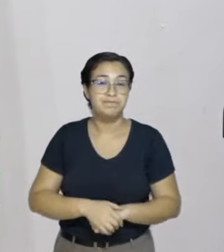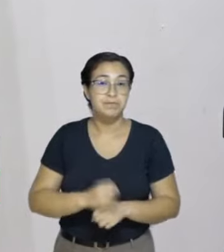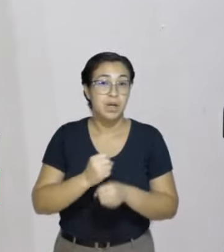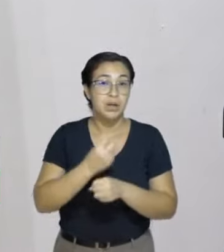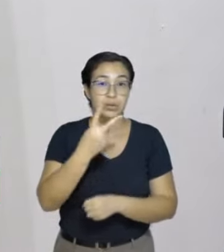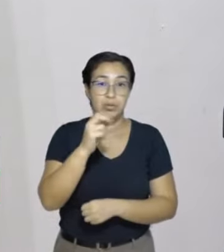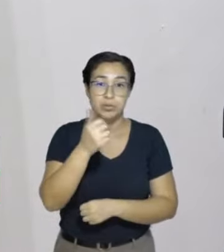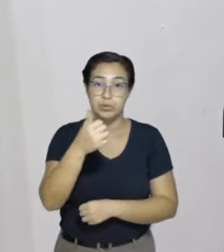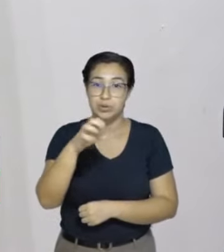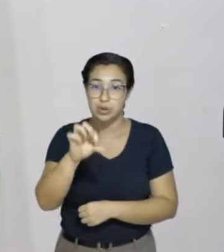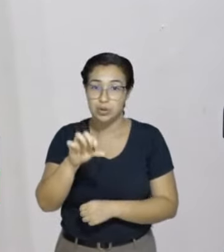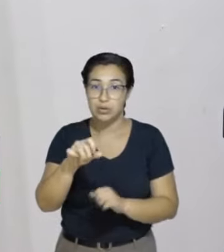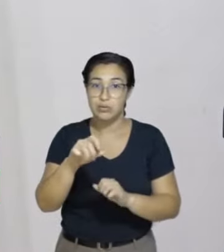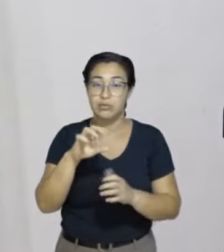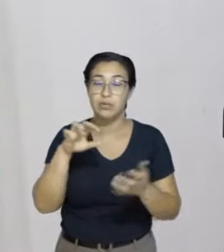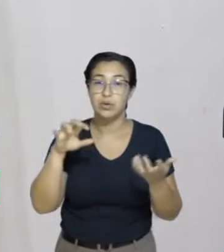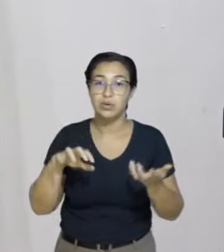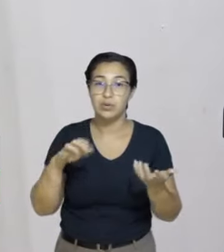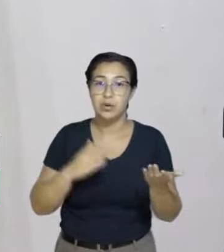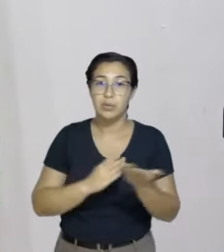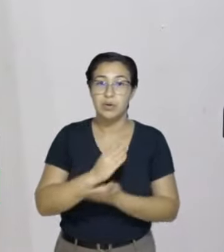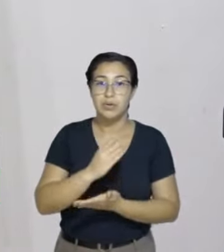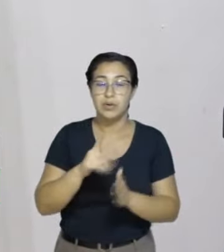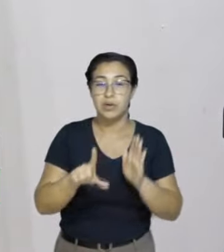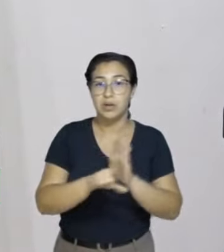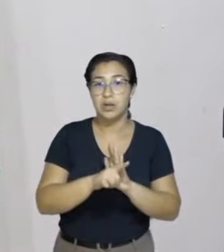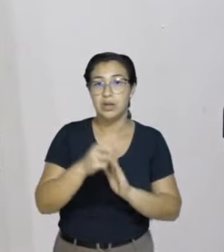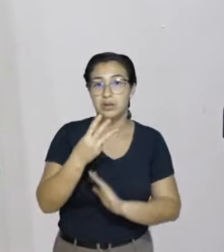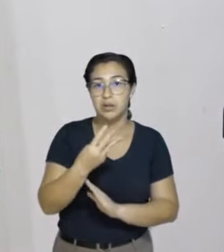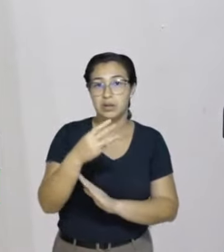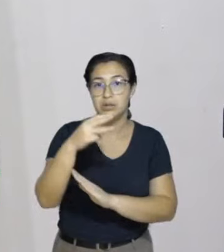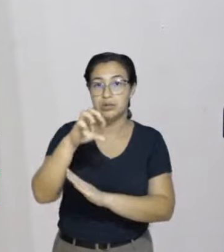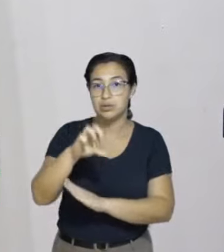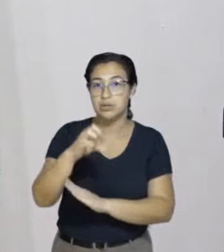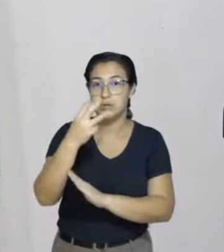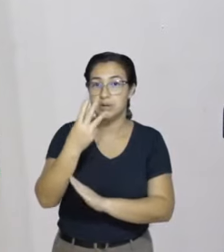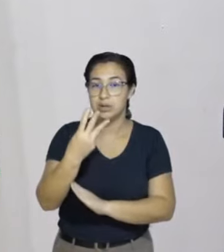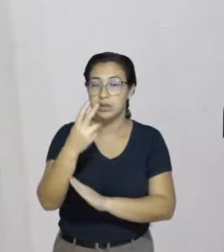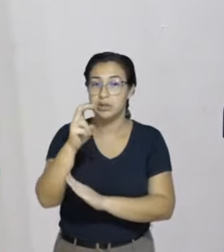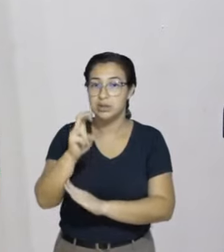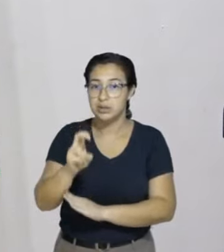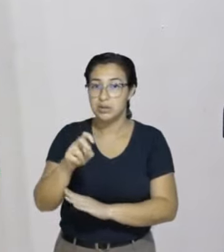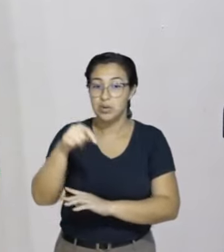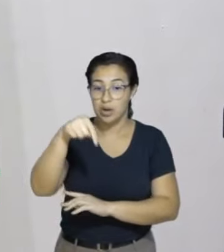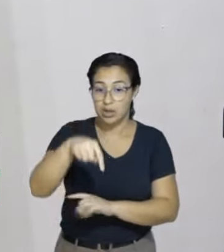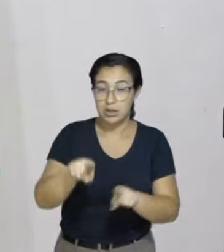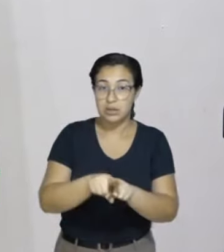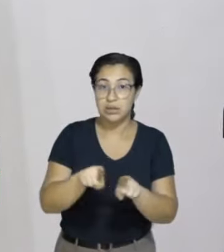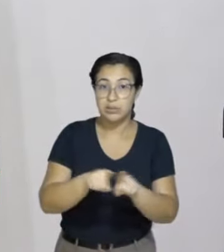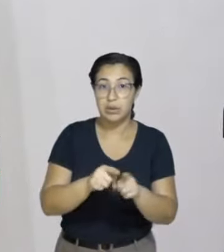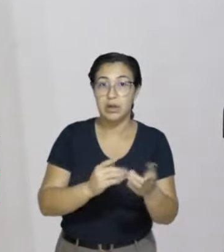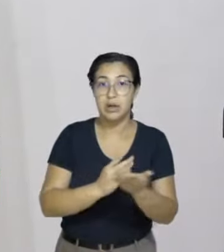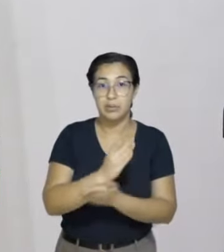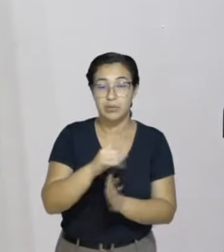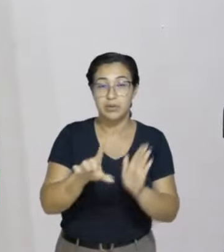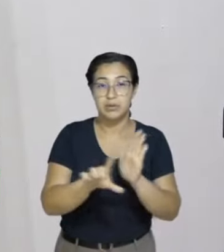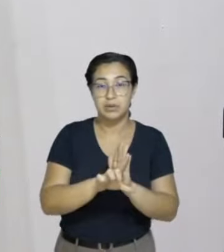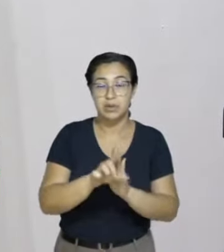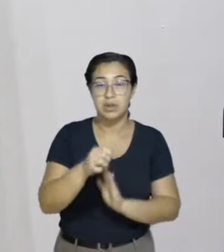a Lei 13.935. Aqui em nosso estado, aprovamos a Lei Estadual